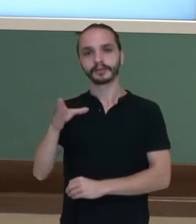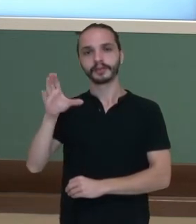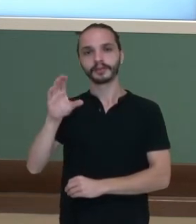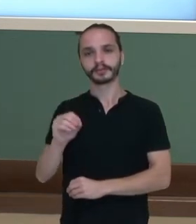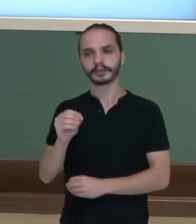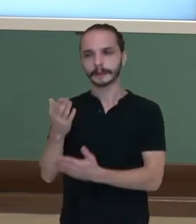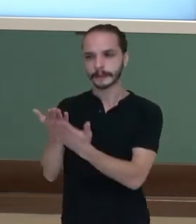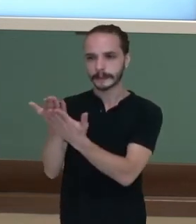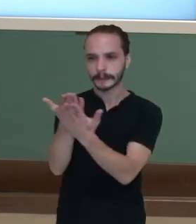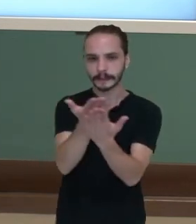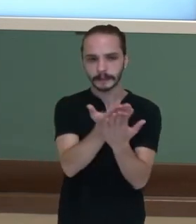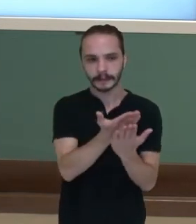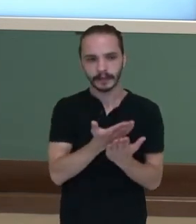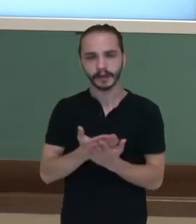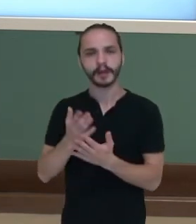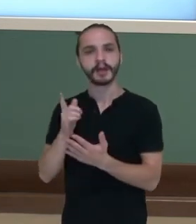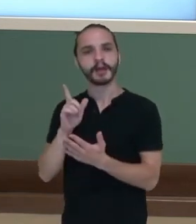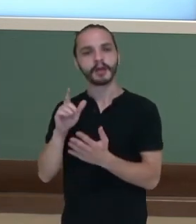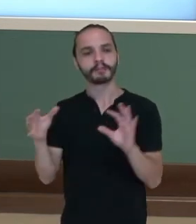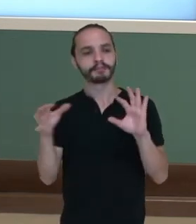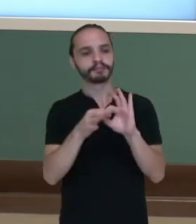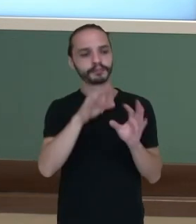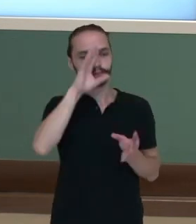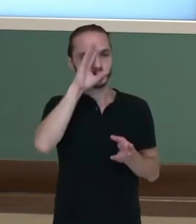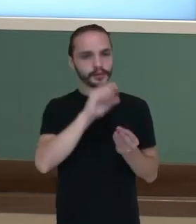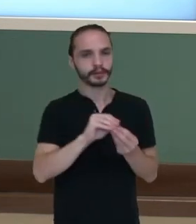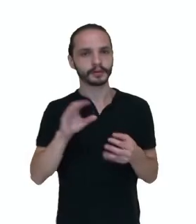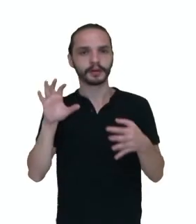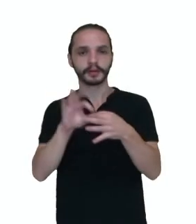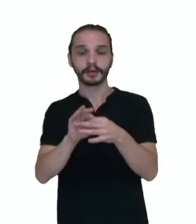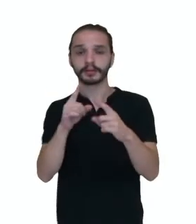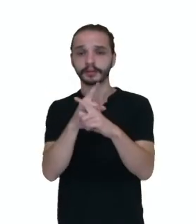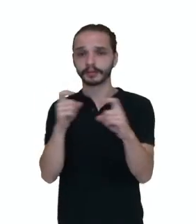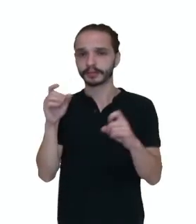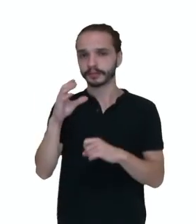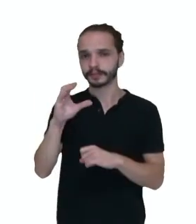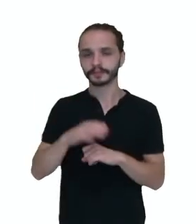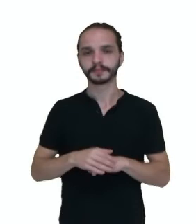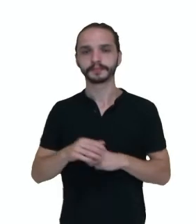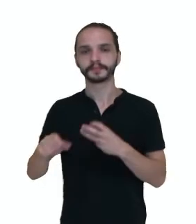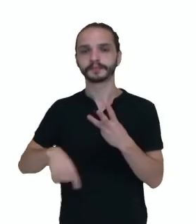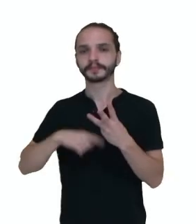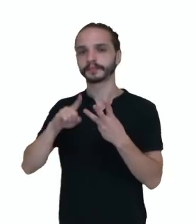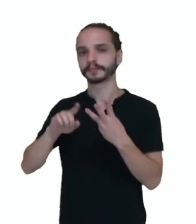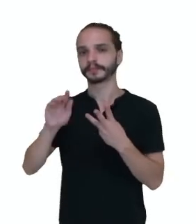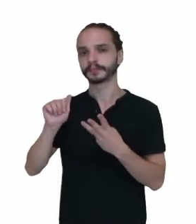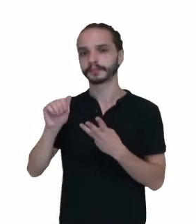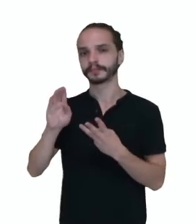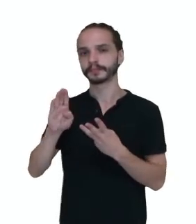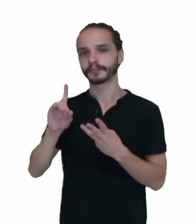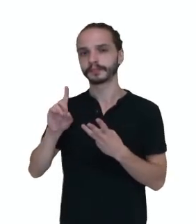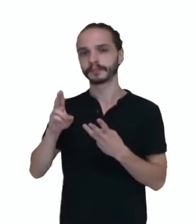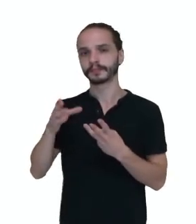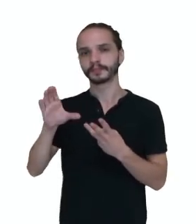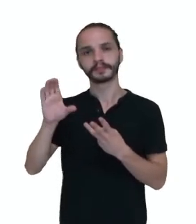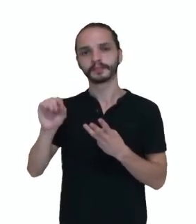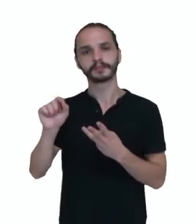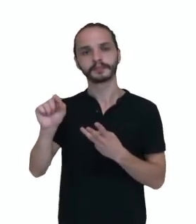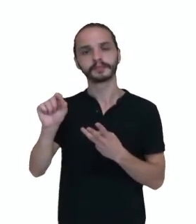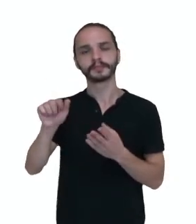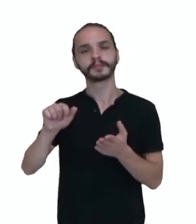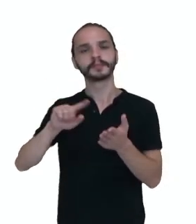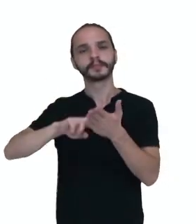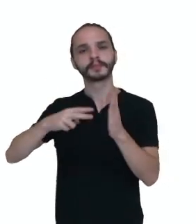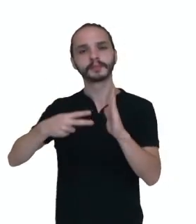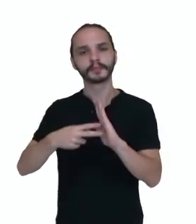de cientistas associar os raciocínios. E eu vou ter a lógica por abdução, né?